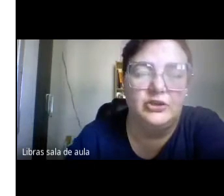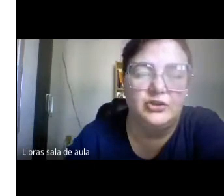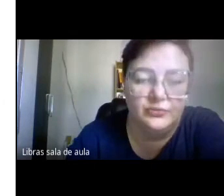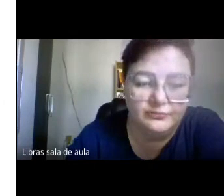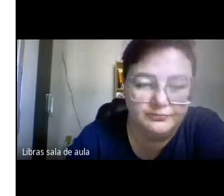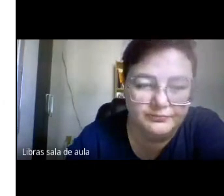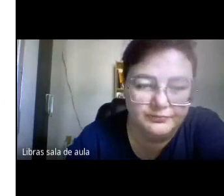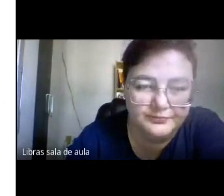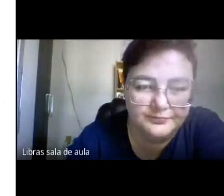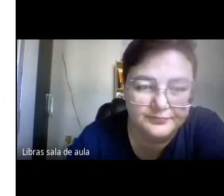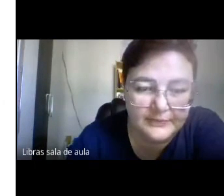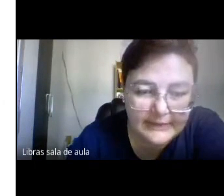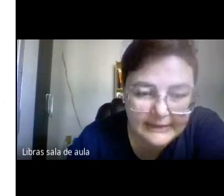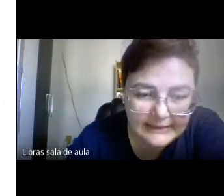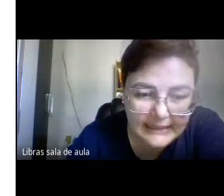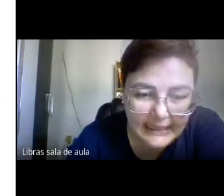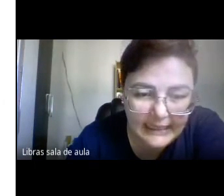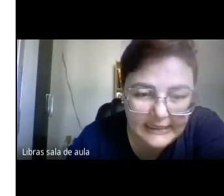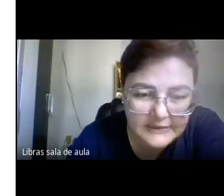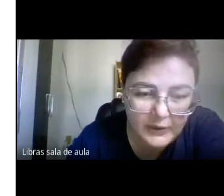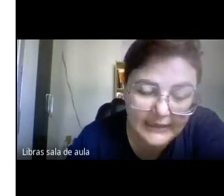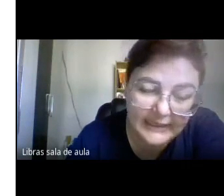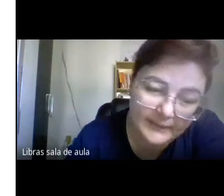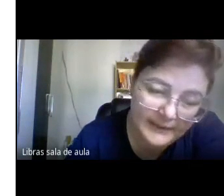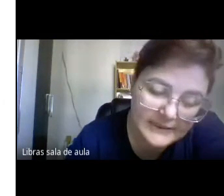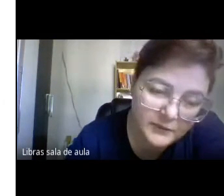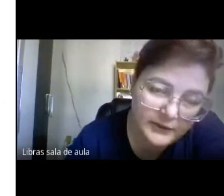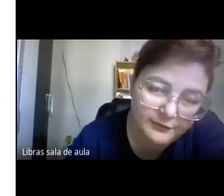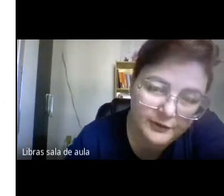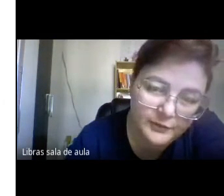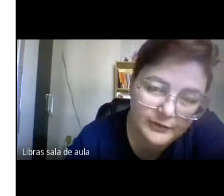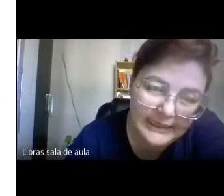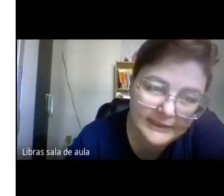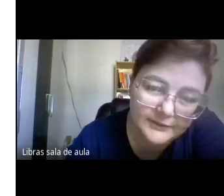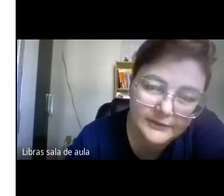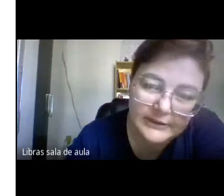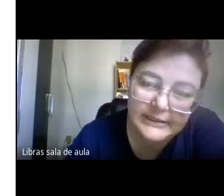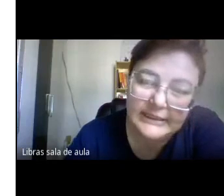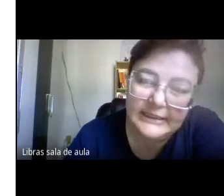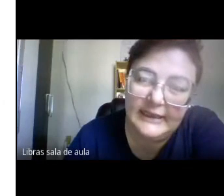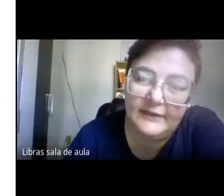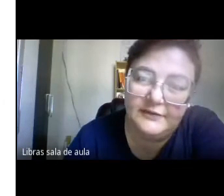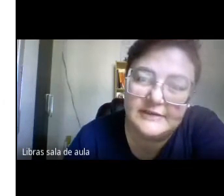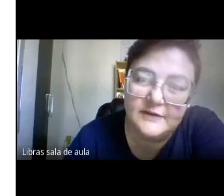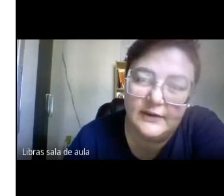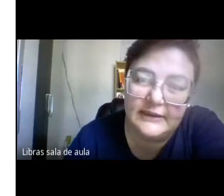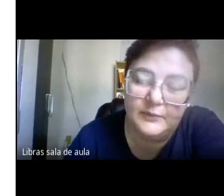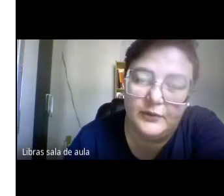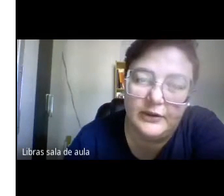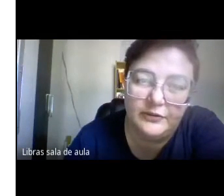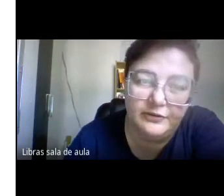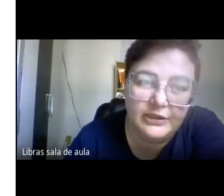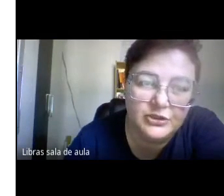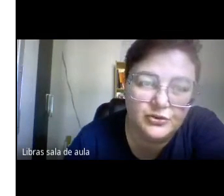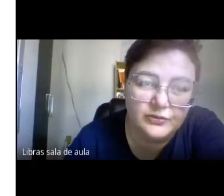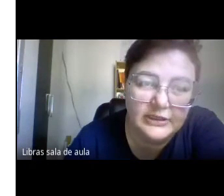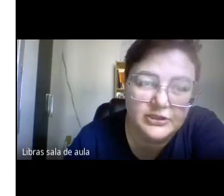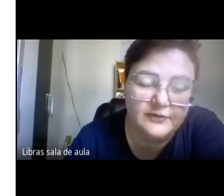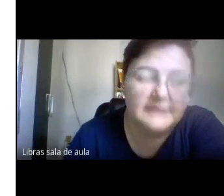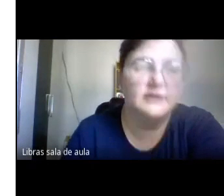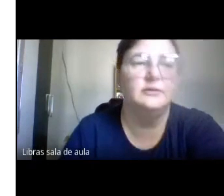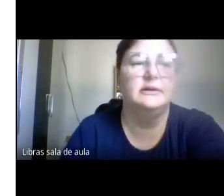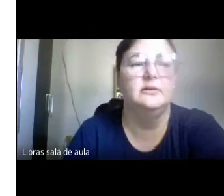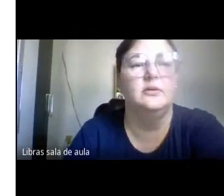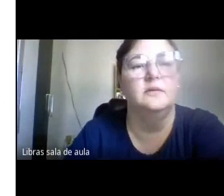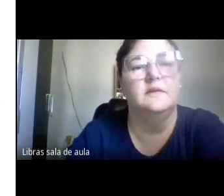o vídeo. Tá? Aqui tá para responder o formulário e aí vocês vão atribuir o vídeo. Deixa